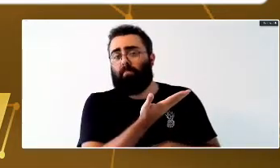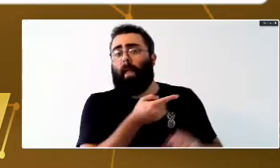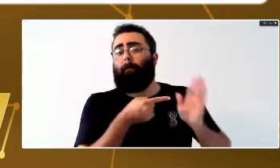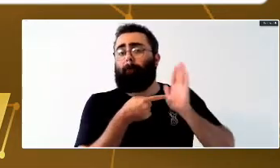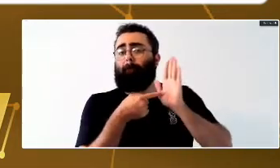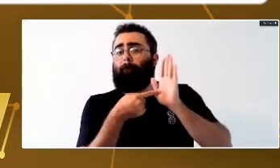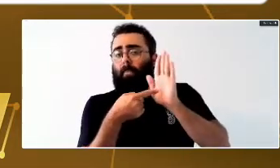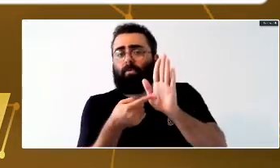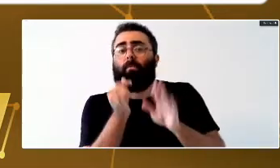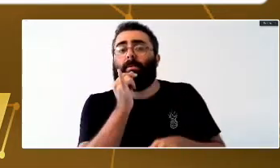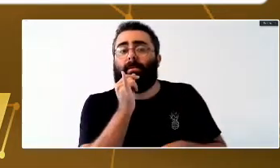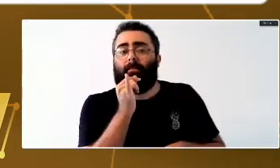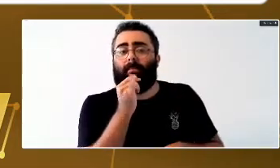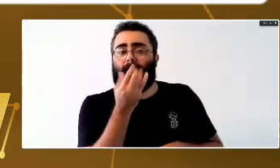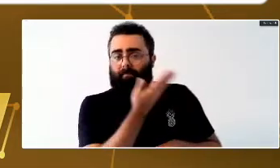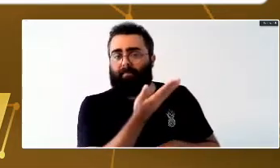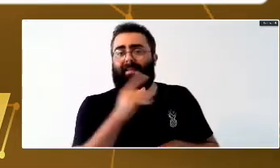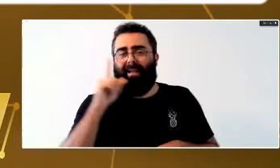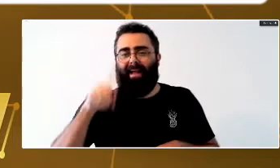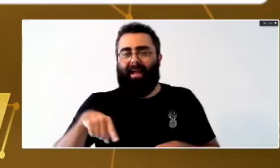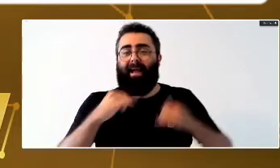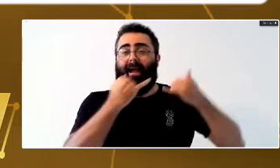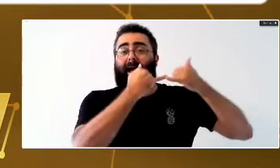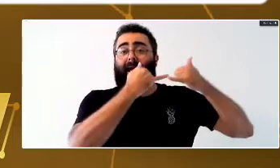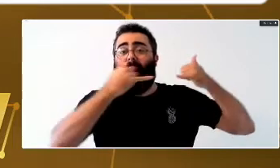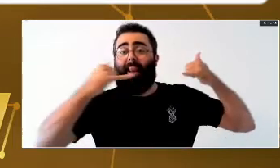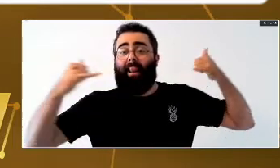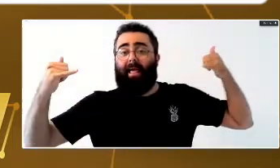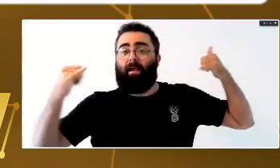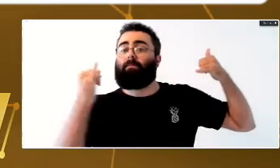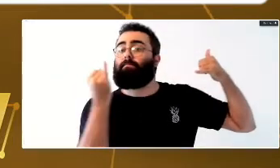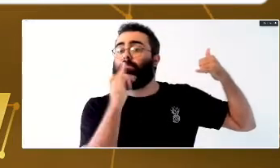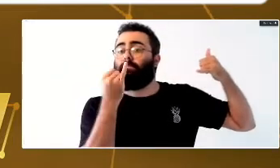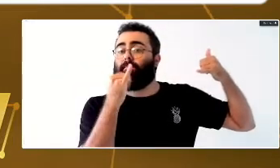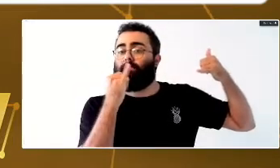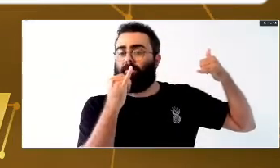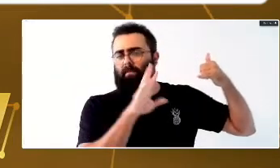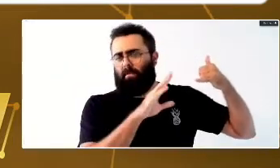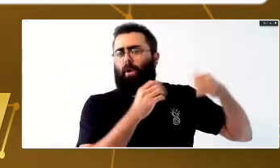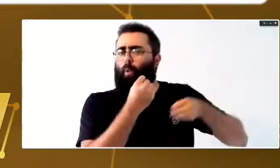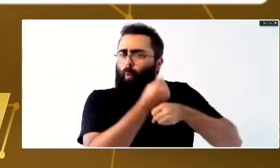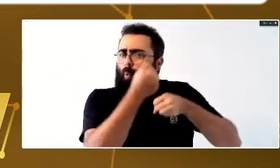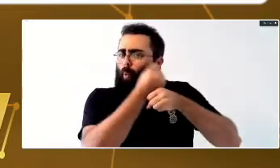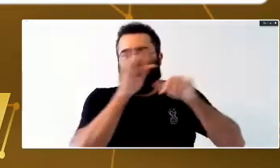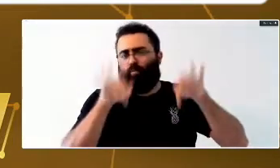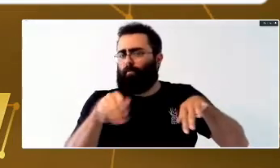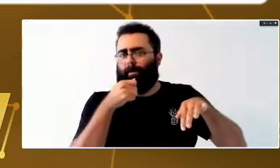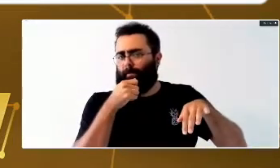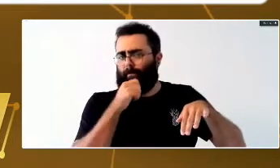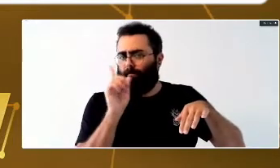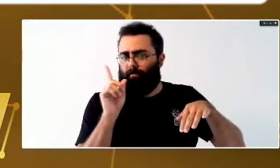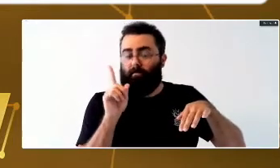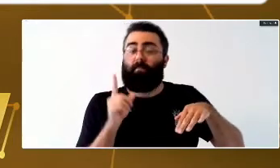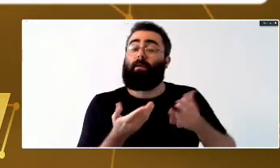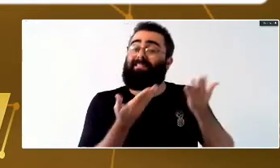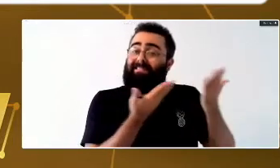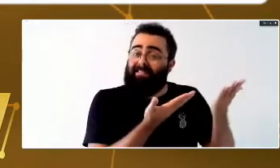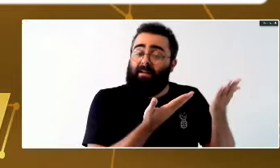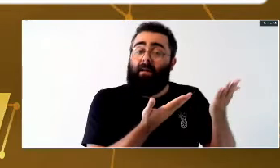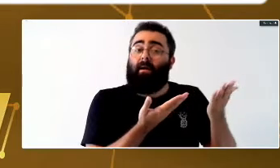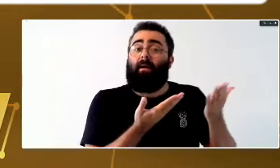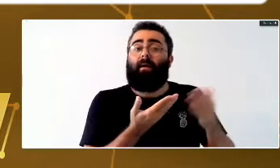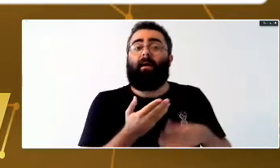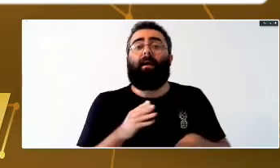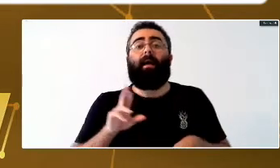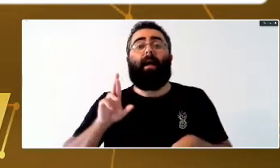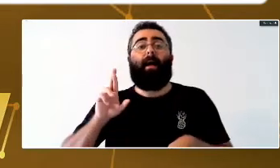uma linha de transmissão que está sendo construída. Então, a gente tem aqui a representação das glebas, a gente